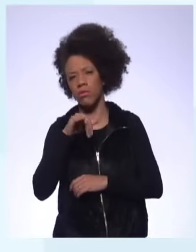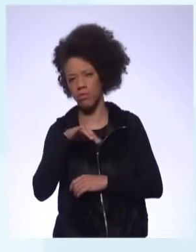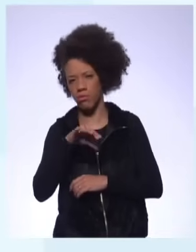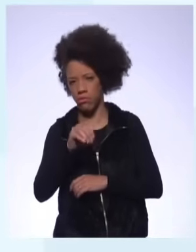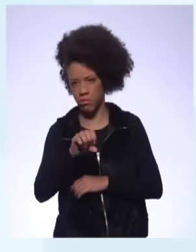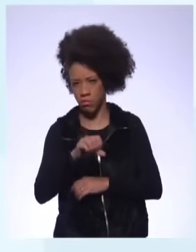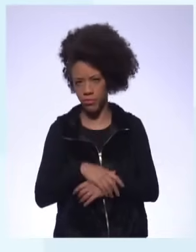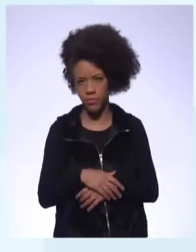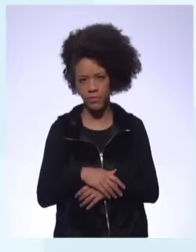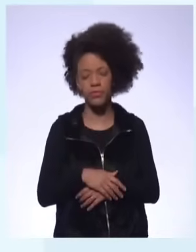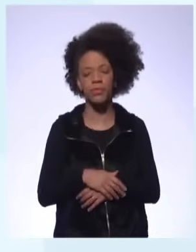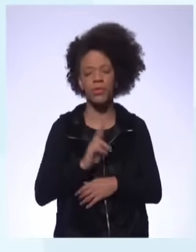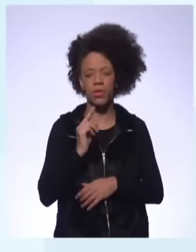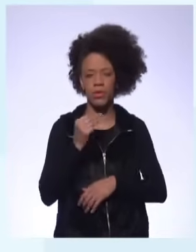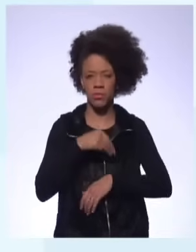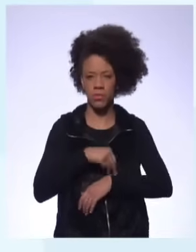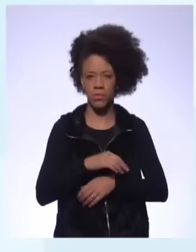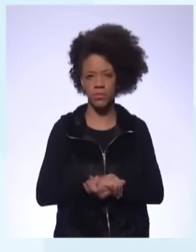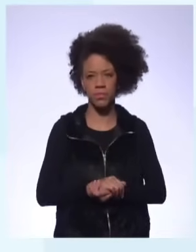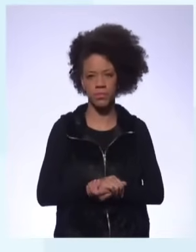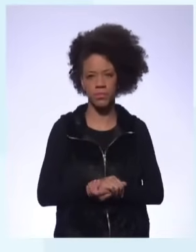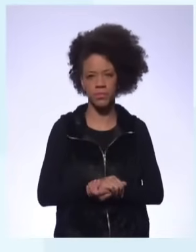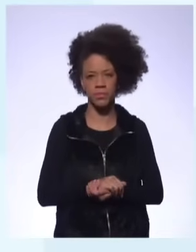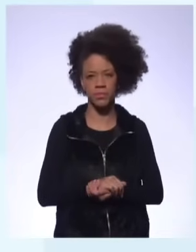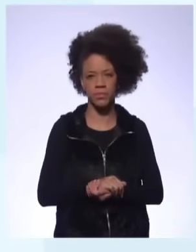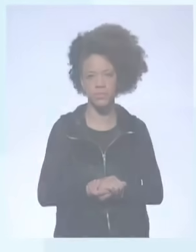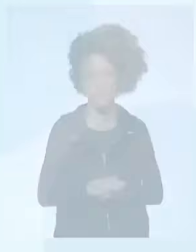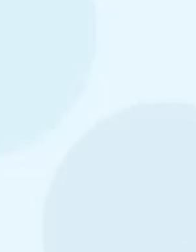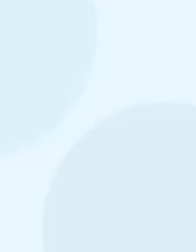complementar, tá bom? 2 minutinhos.